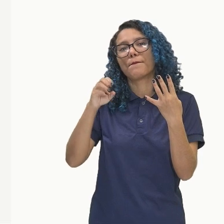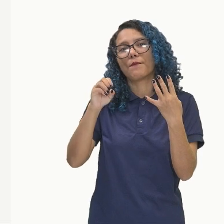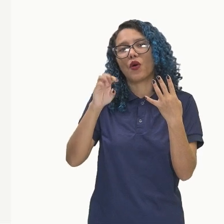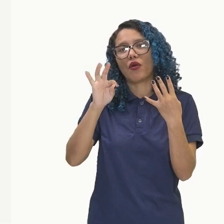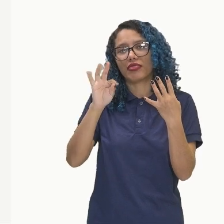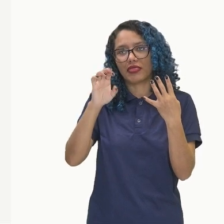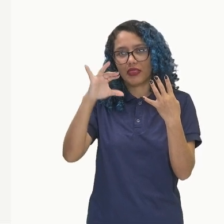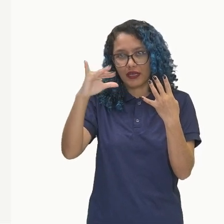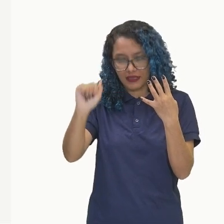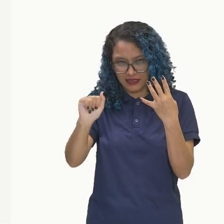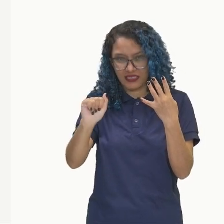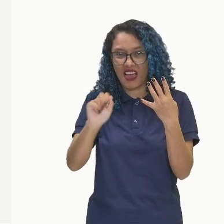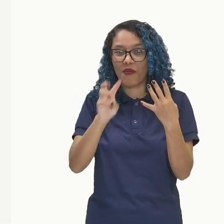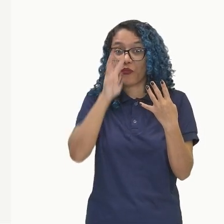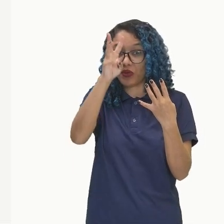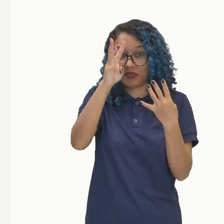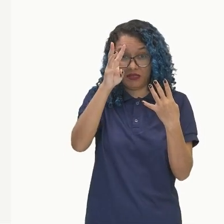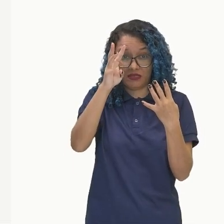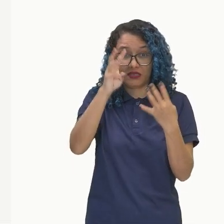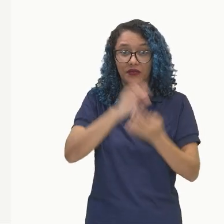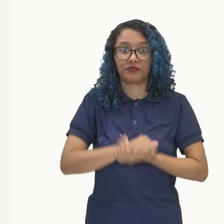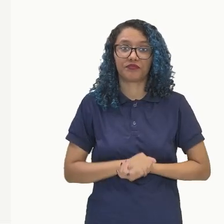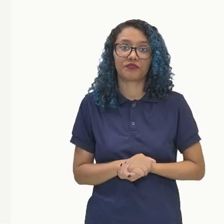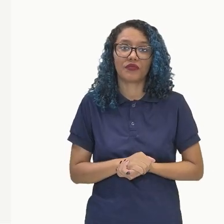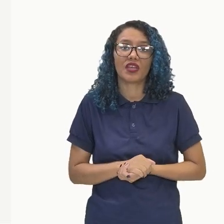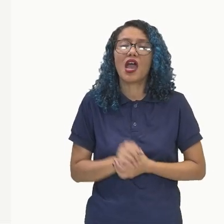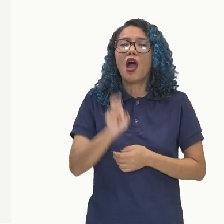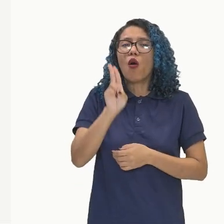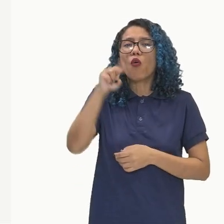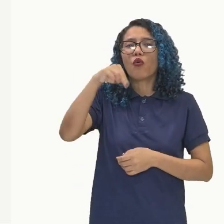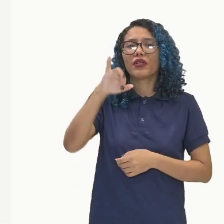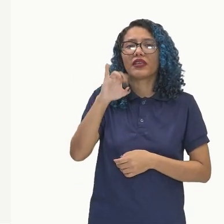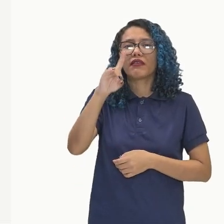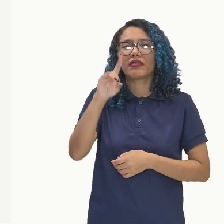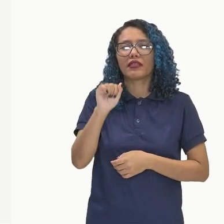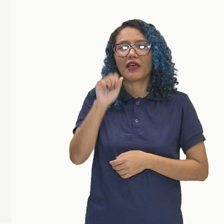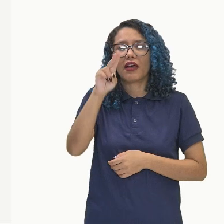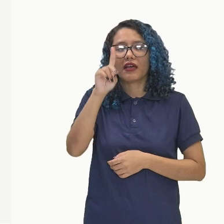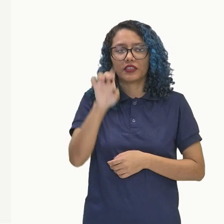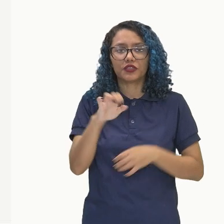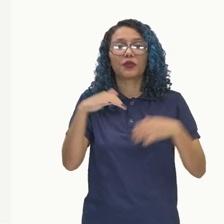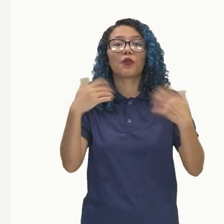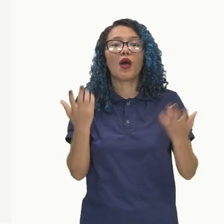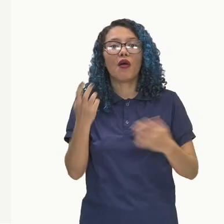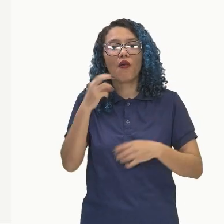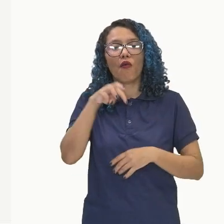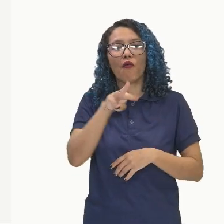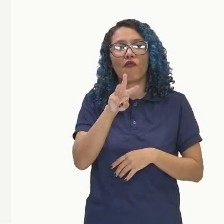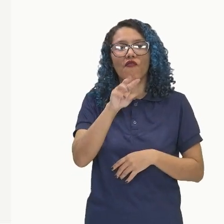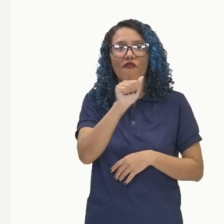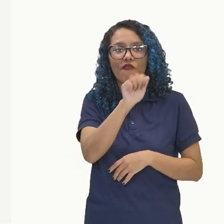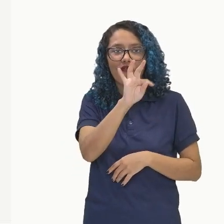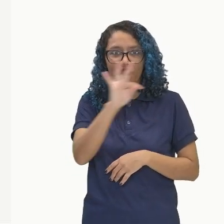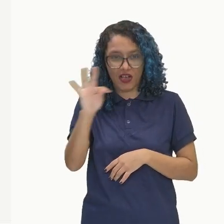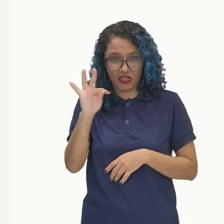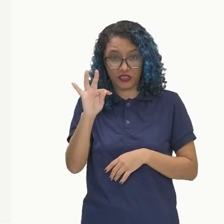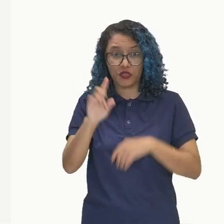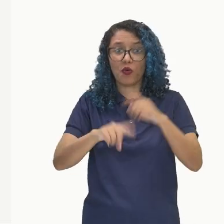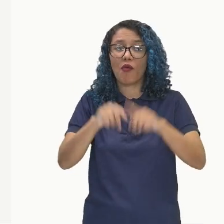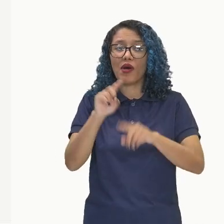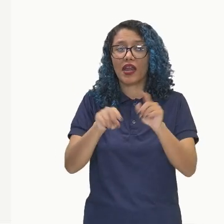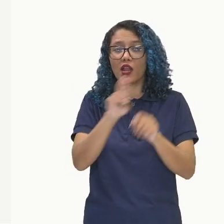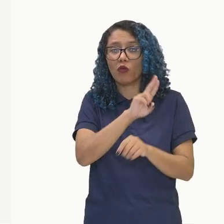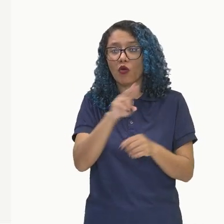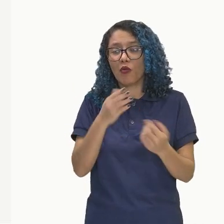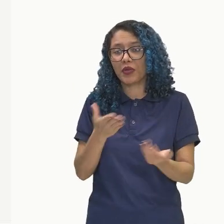Sua unidade é o watt e seu aparelho de medição é o watímetro. Logo, nós